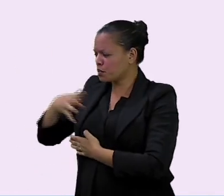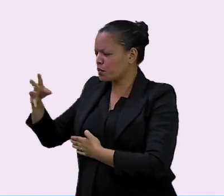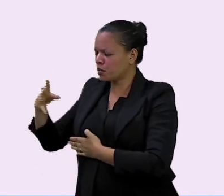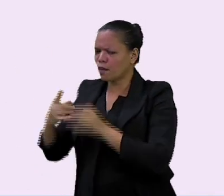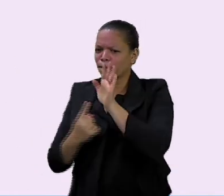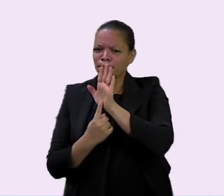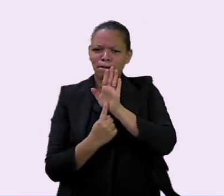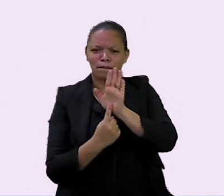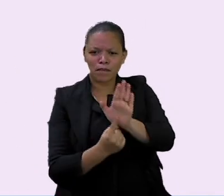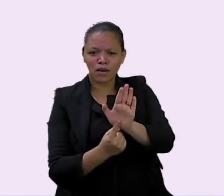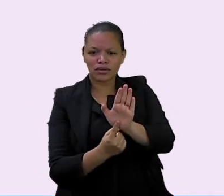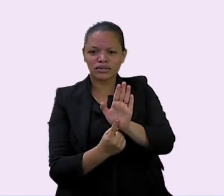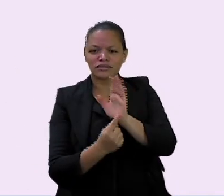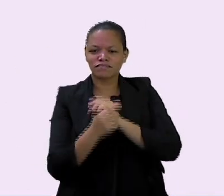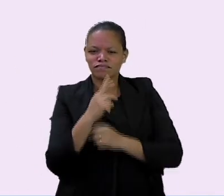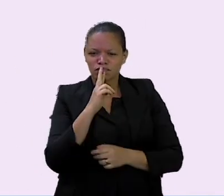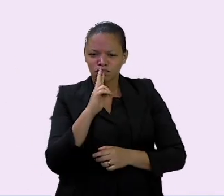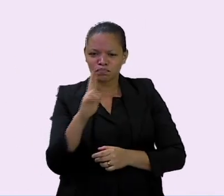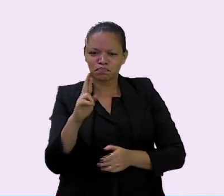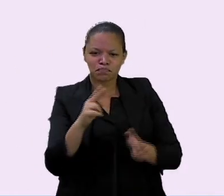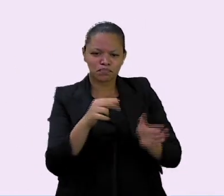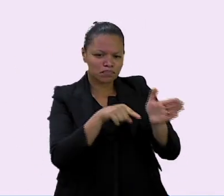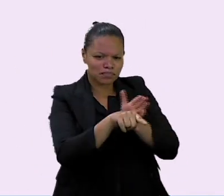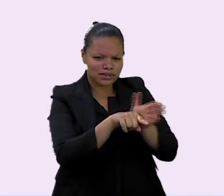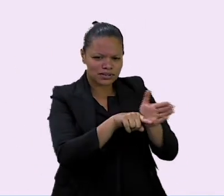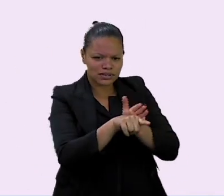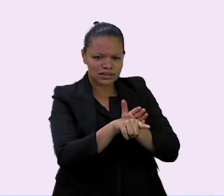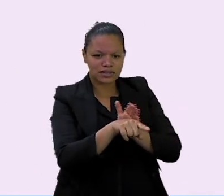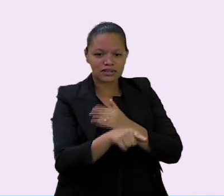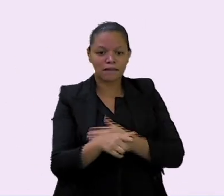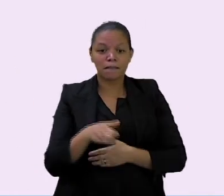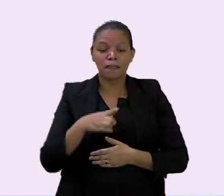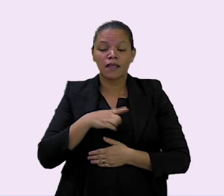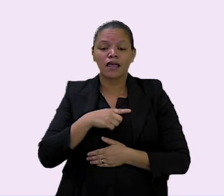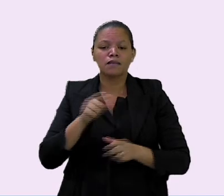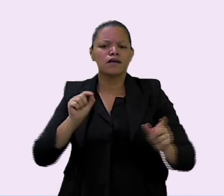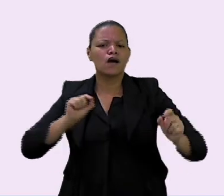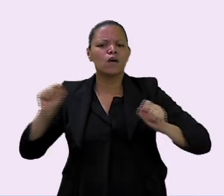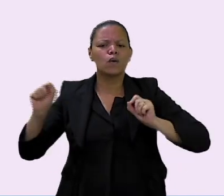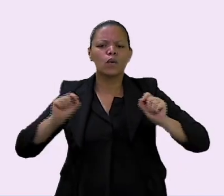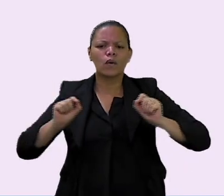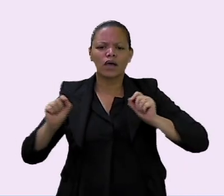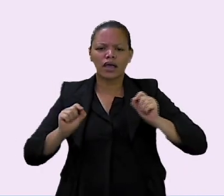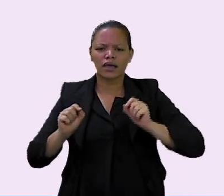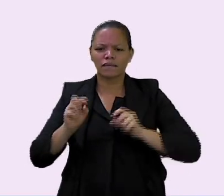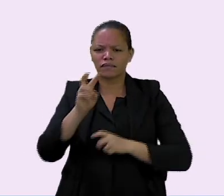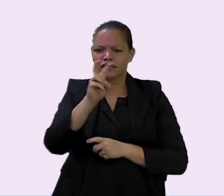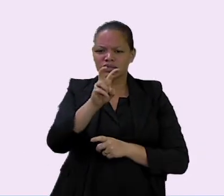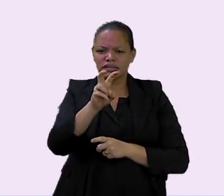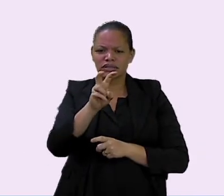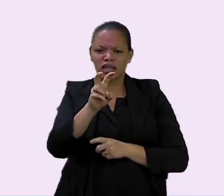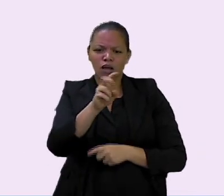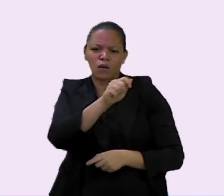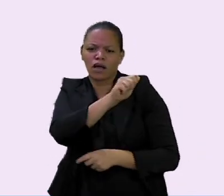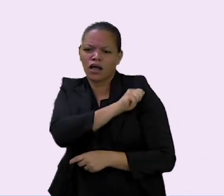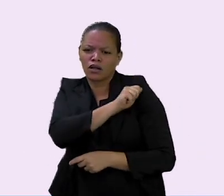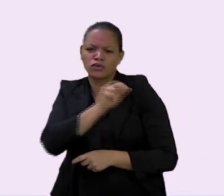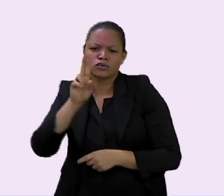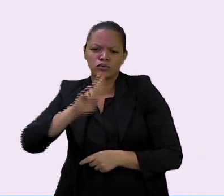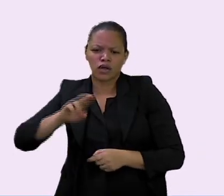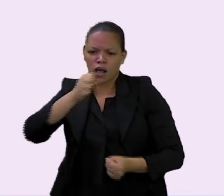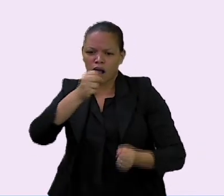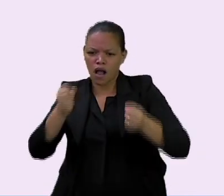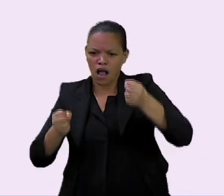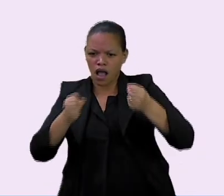temos aqui 5 alunos utilizaram carro, 9 alunos